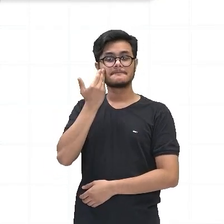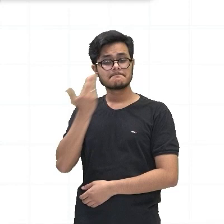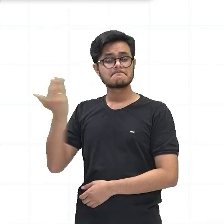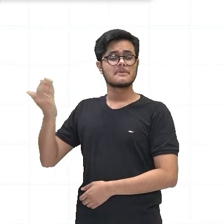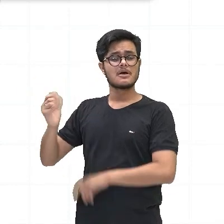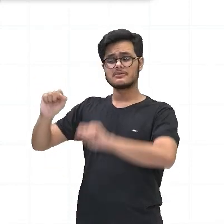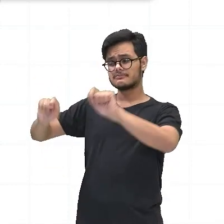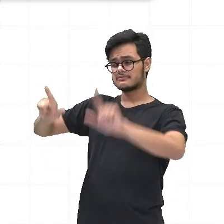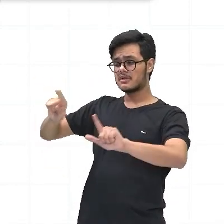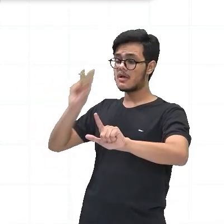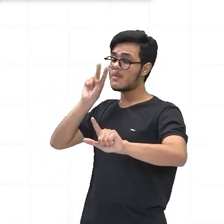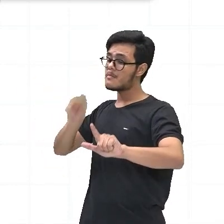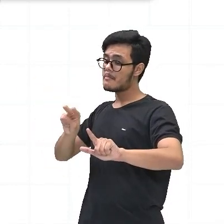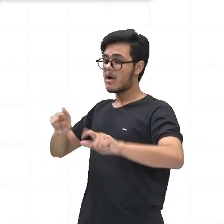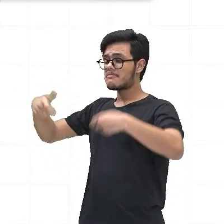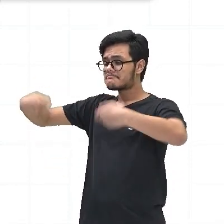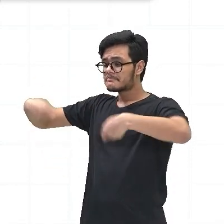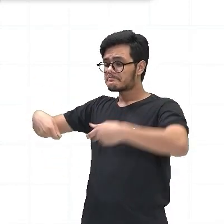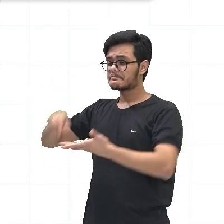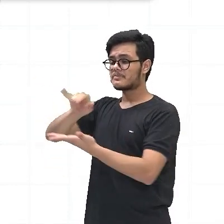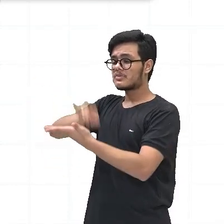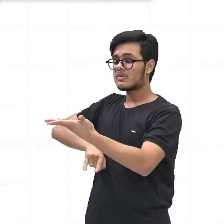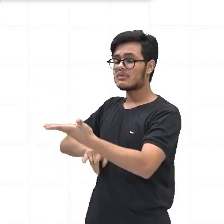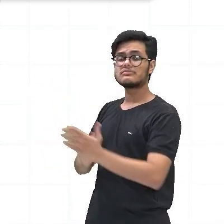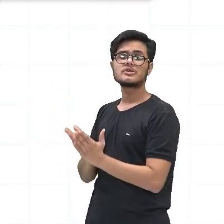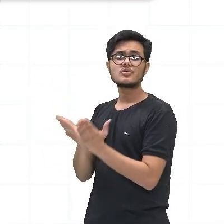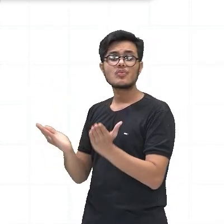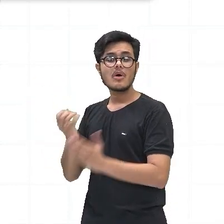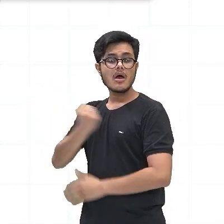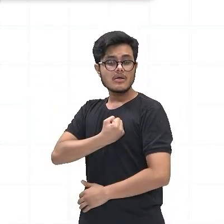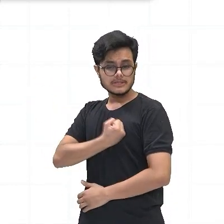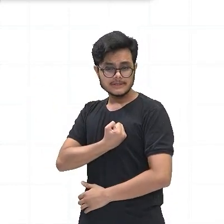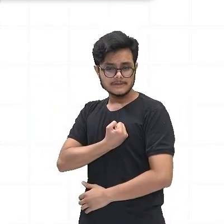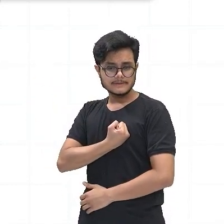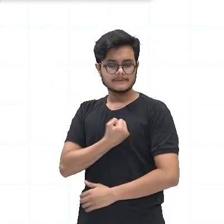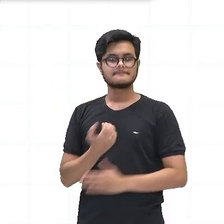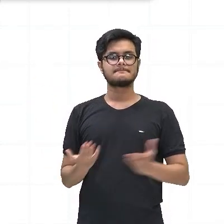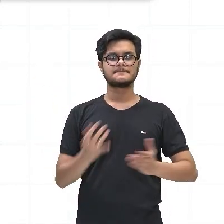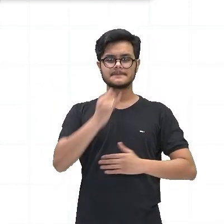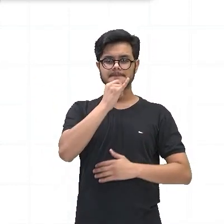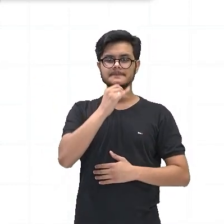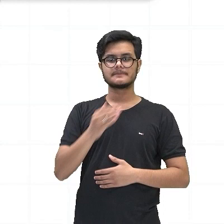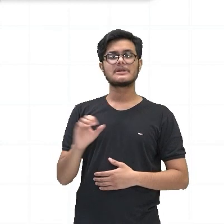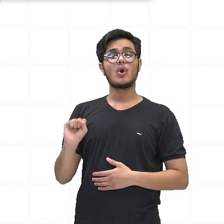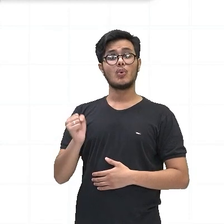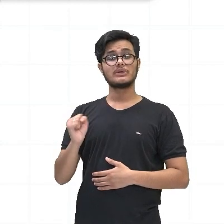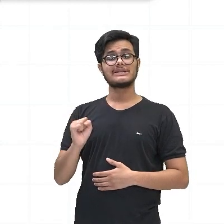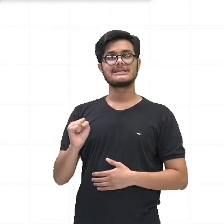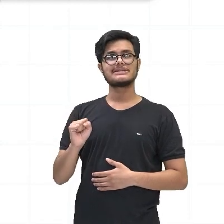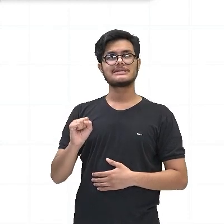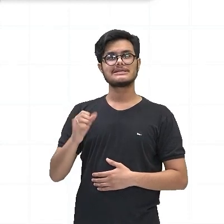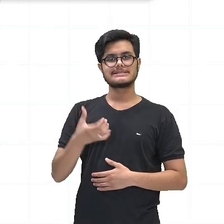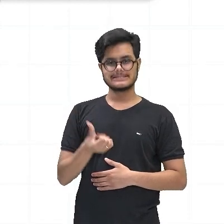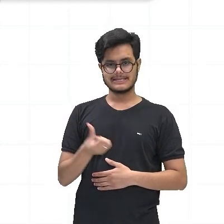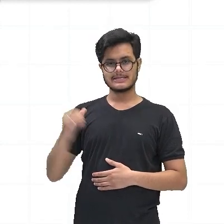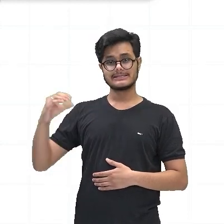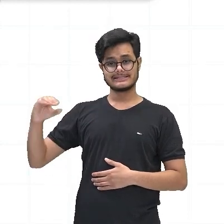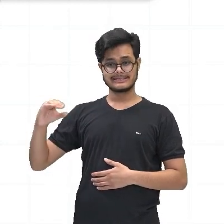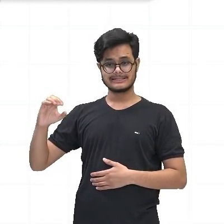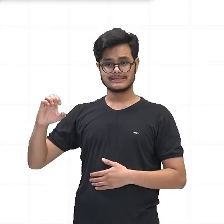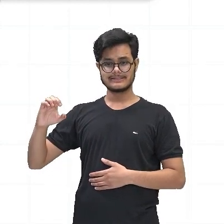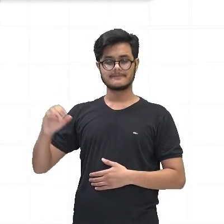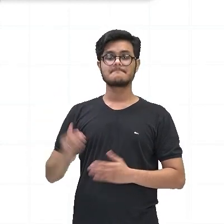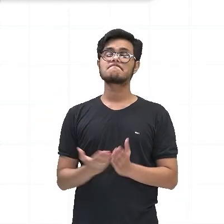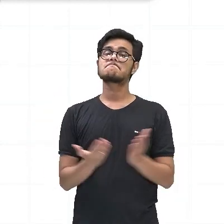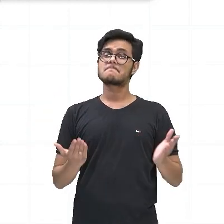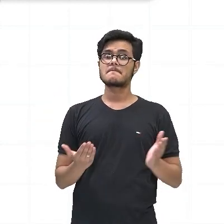que mostra qual é a taxa cobrada, né? Aqui no caso do nosso exemplo é R$ 86 centavos por quilowatt. E aí você